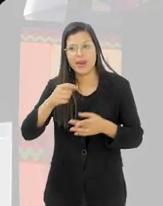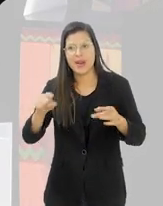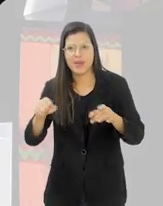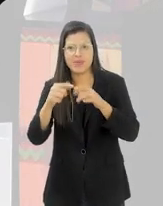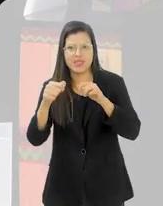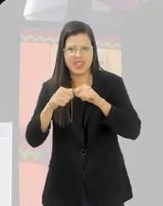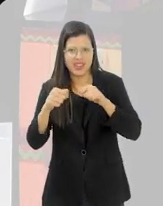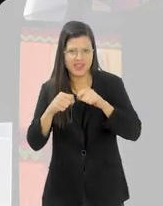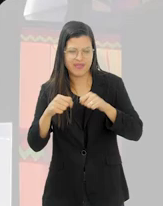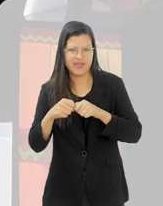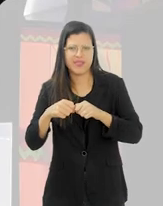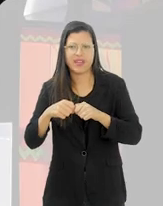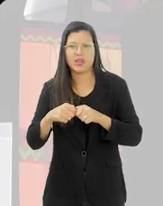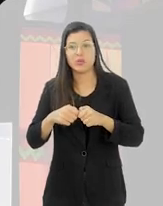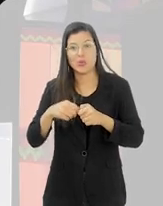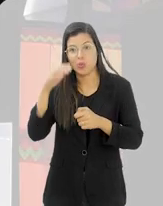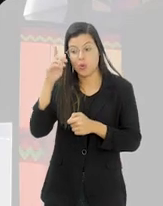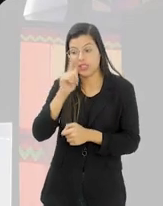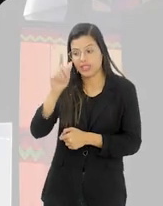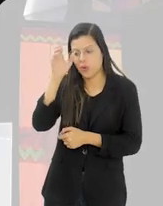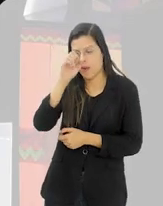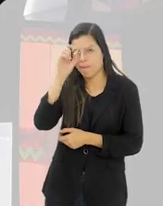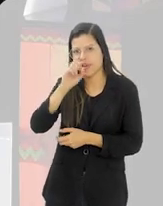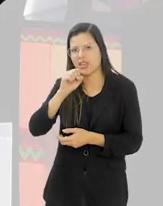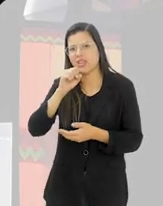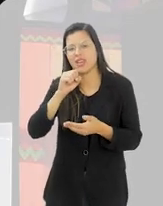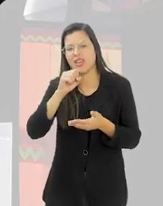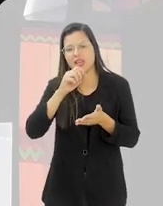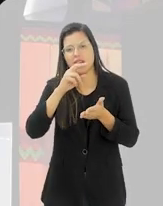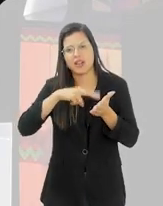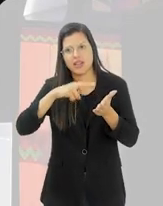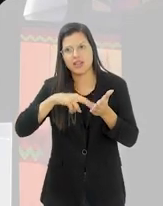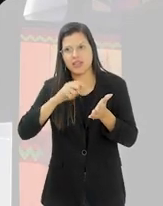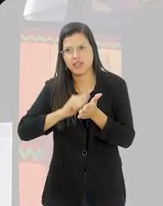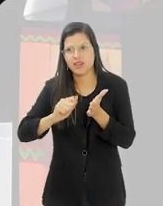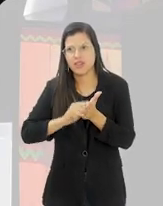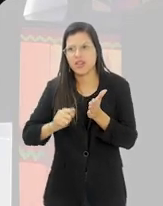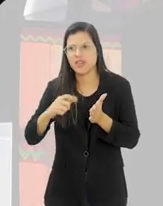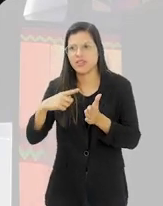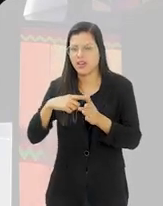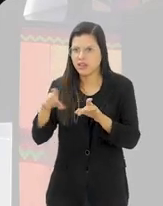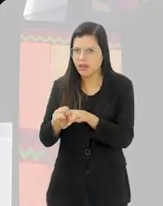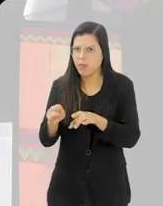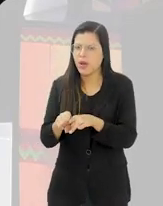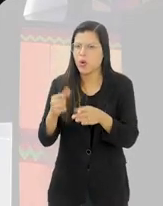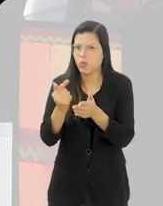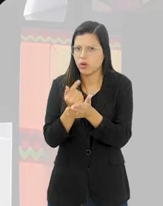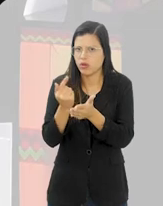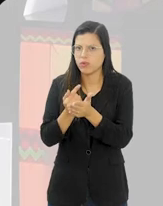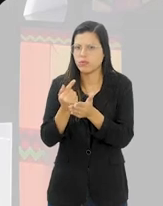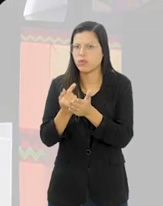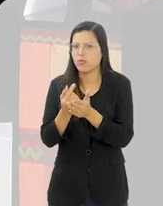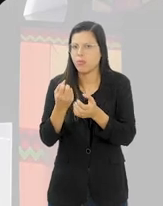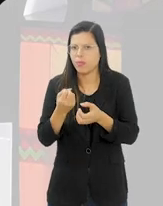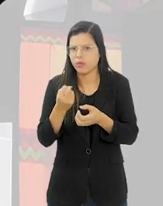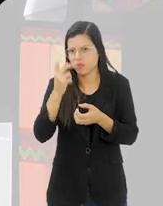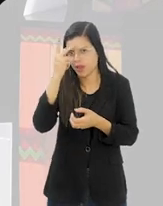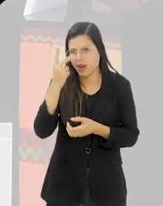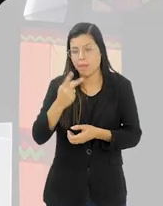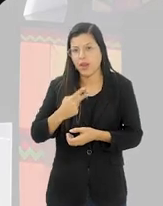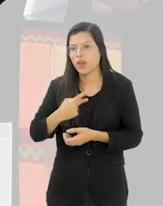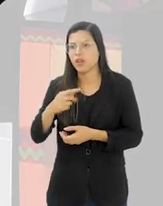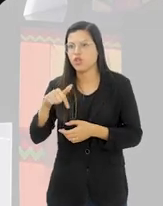escrever. Então a gente contou a história dele, resumiu, que ele tem a biografia dele feita pelo projeto da UERJ, né? Que é um projeto muito bonito,